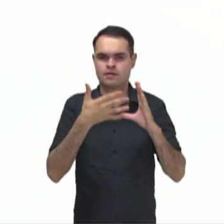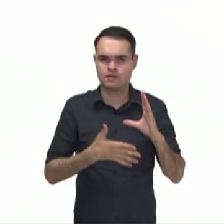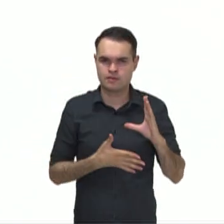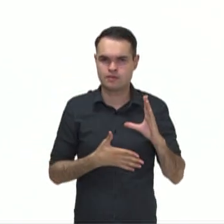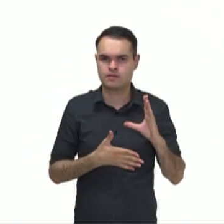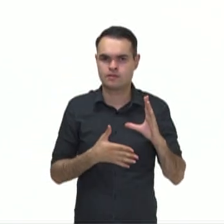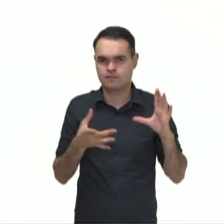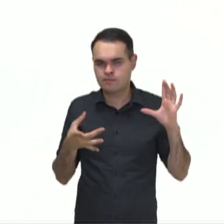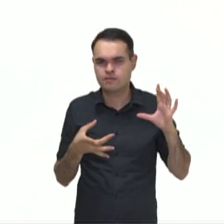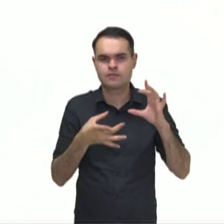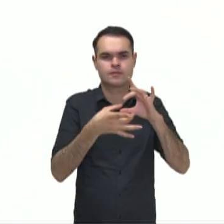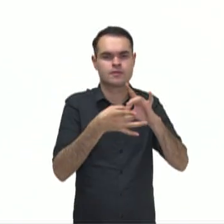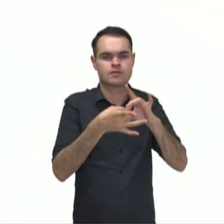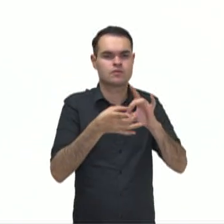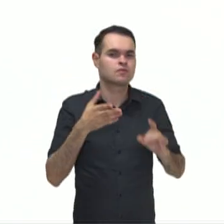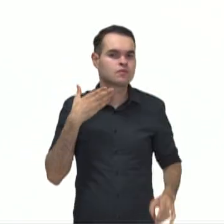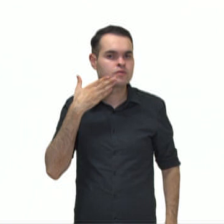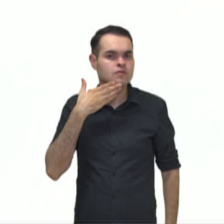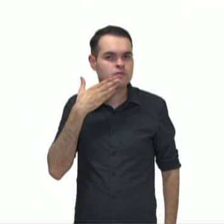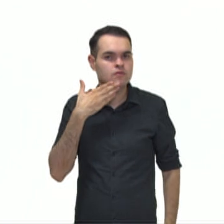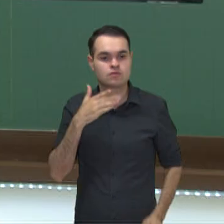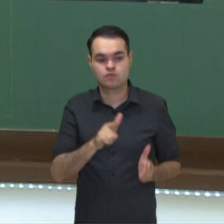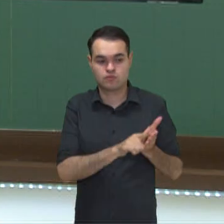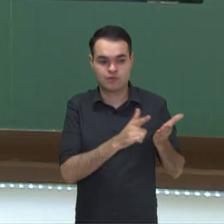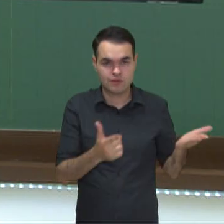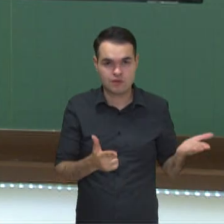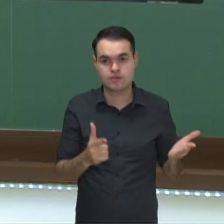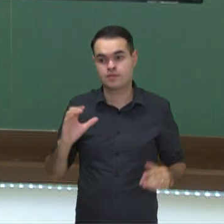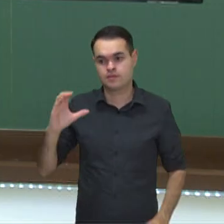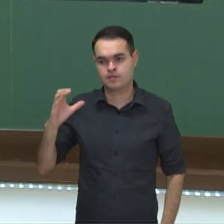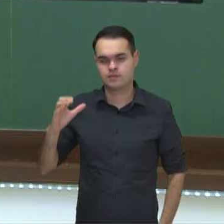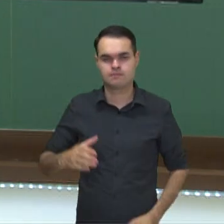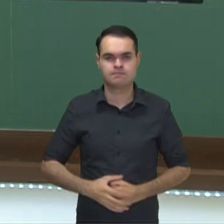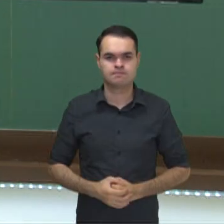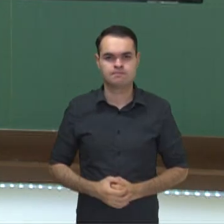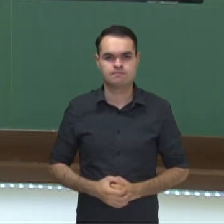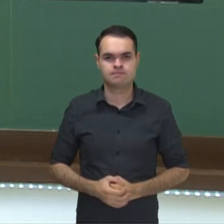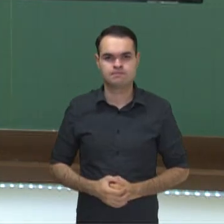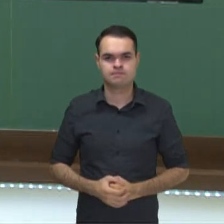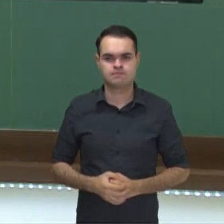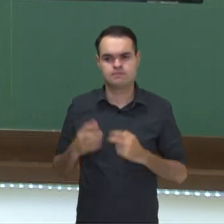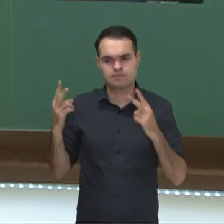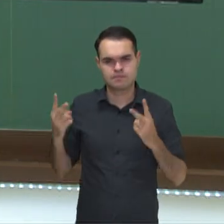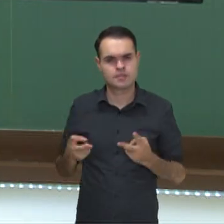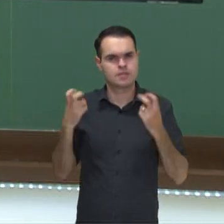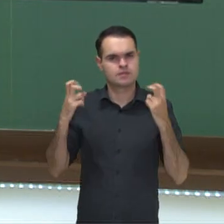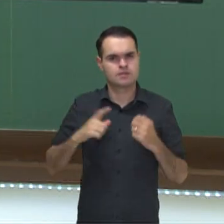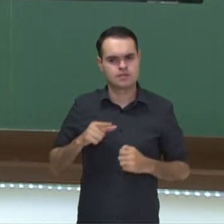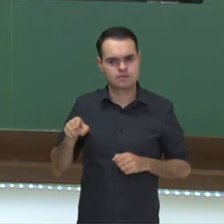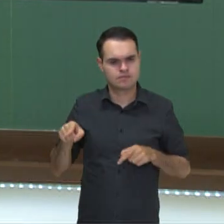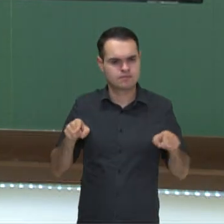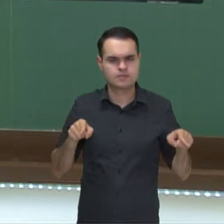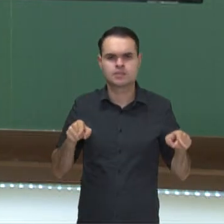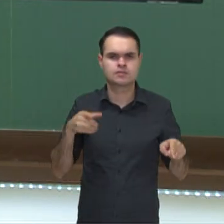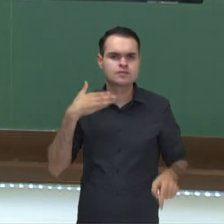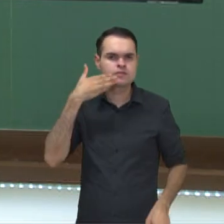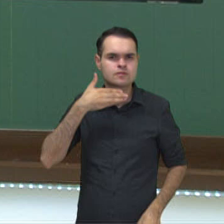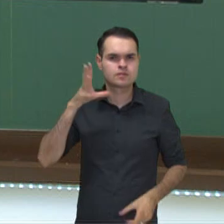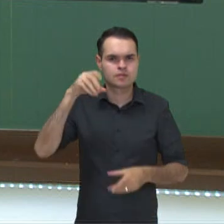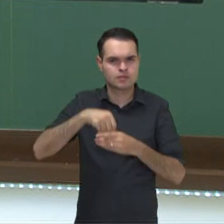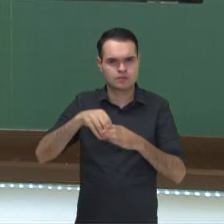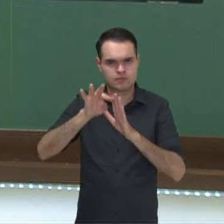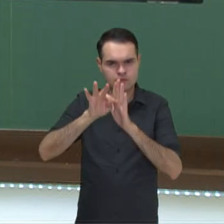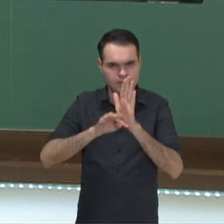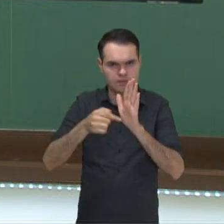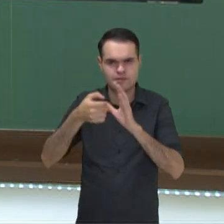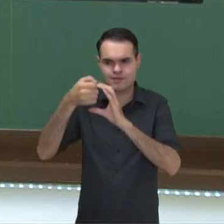características provenientes dos discursos jornalísticos e científicos. Conseguimos perceber a presença de cada discurso no texto,